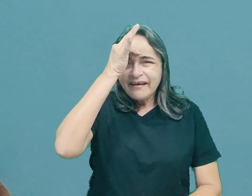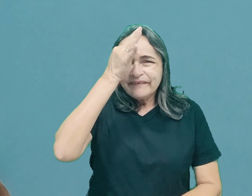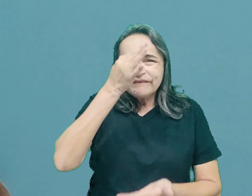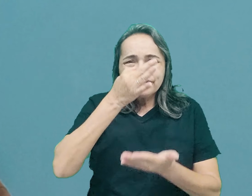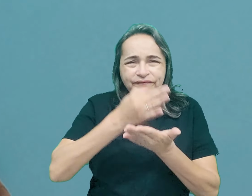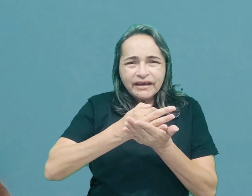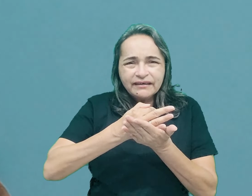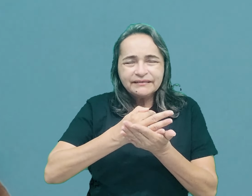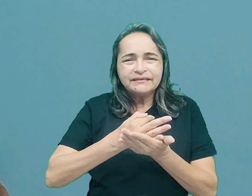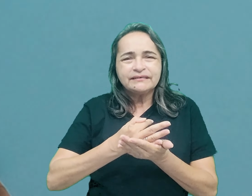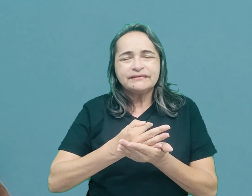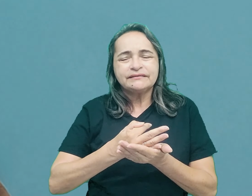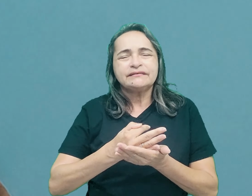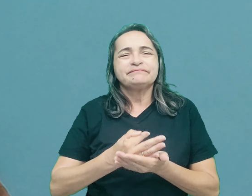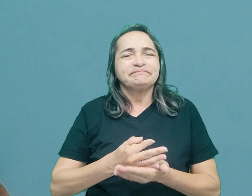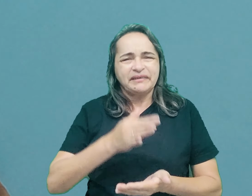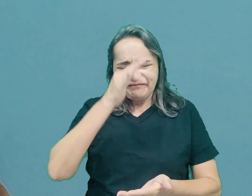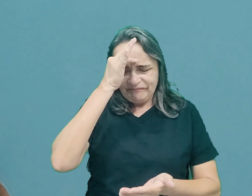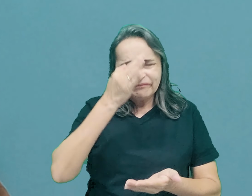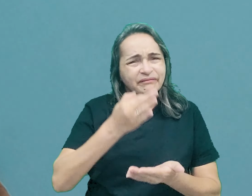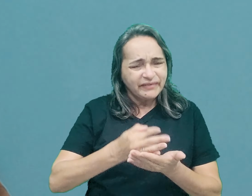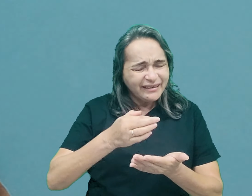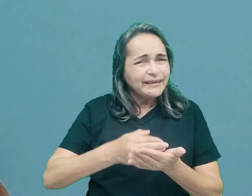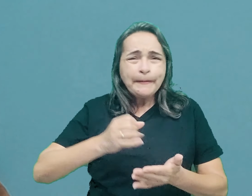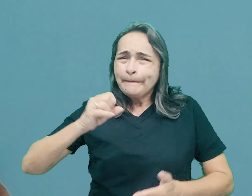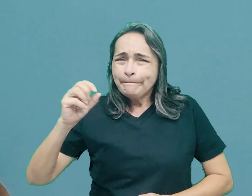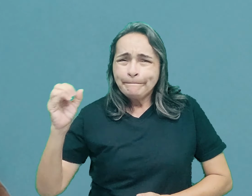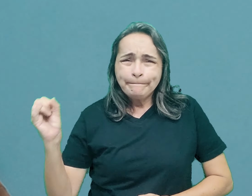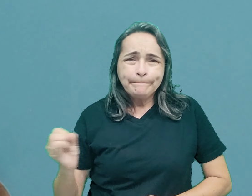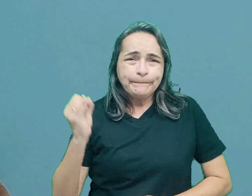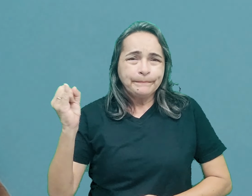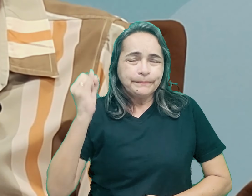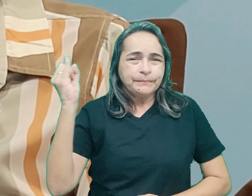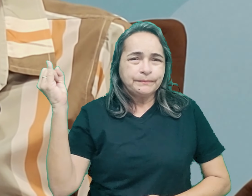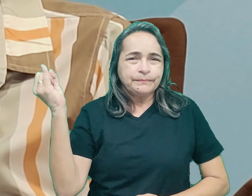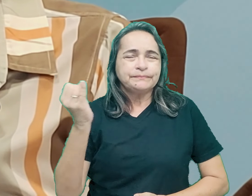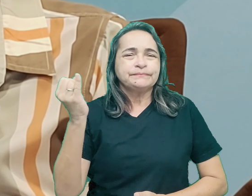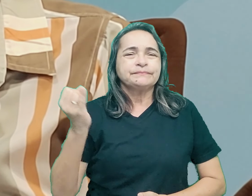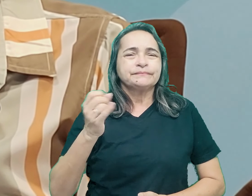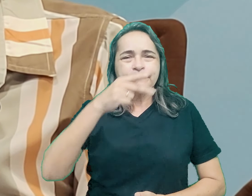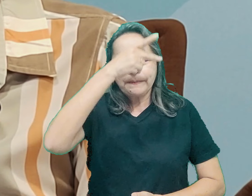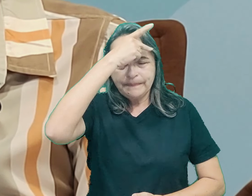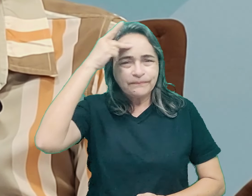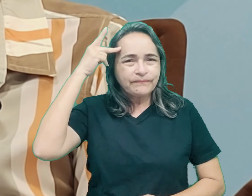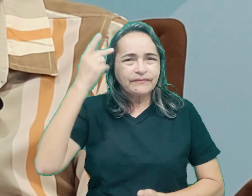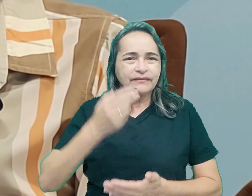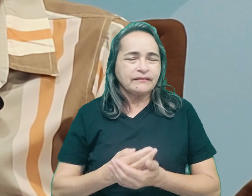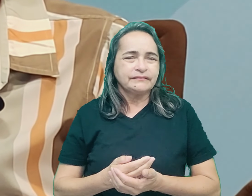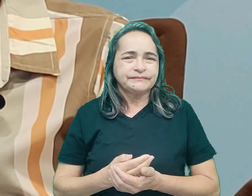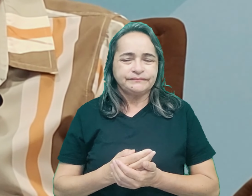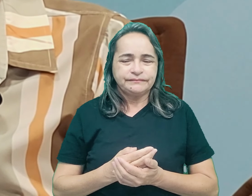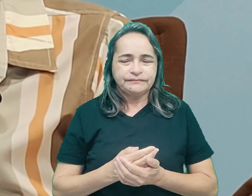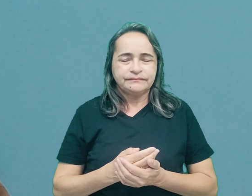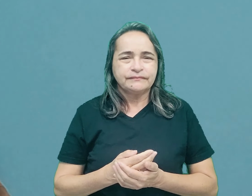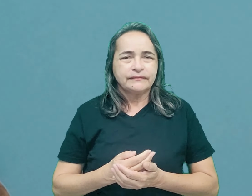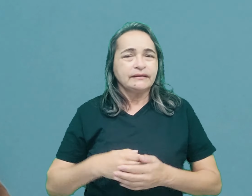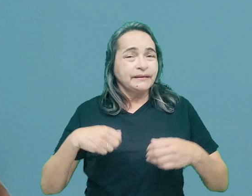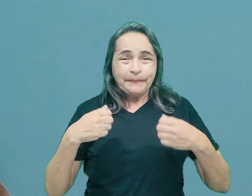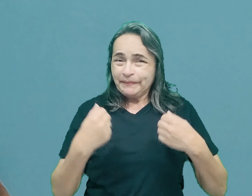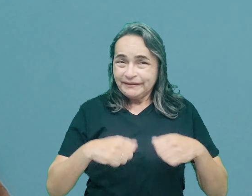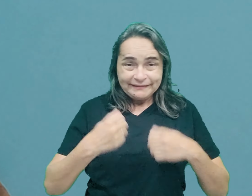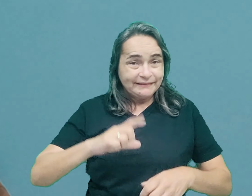fé realmente é fundamental para o ser humano. Não importa o segmento de fé, você tem que ter